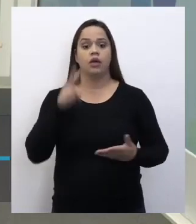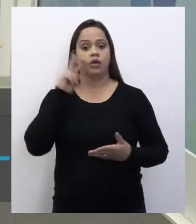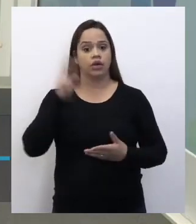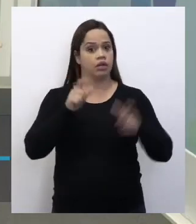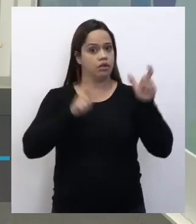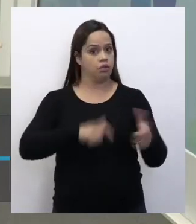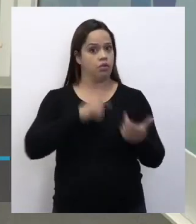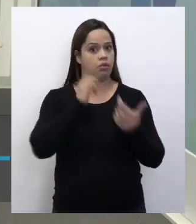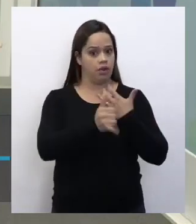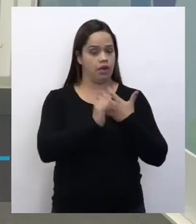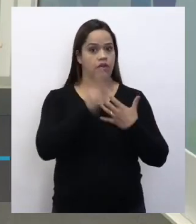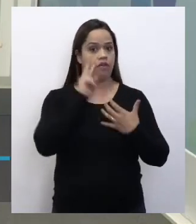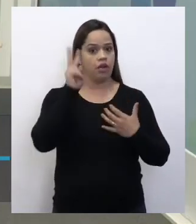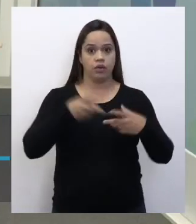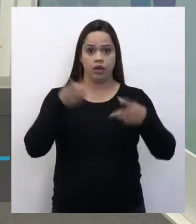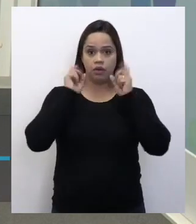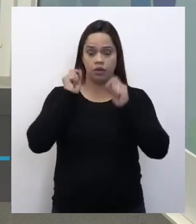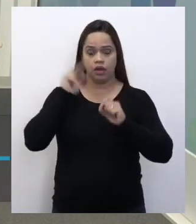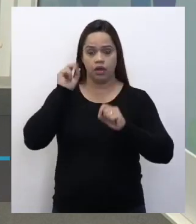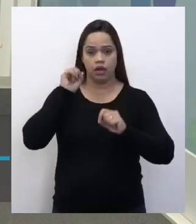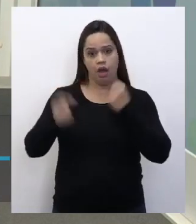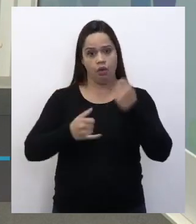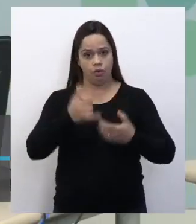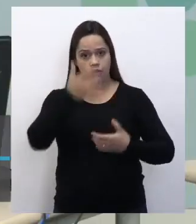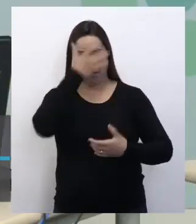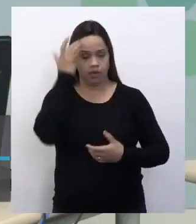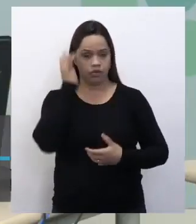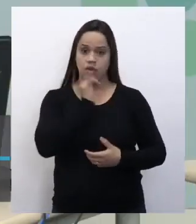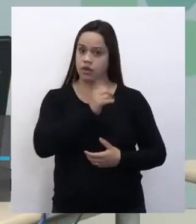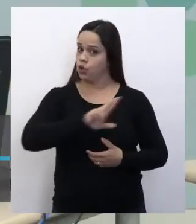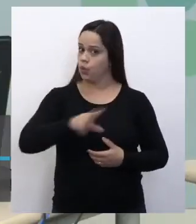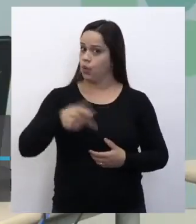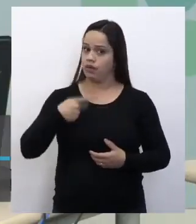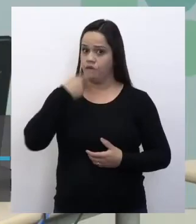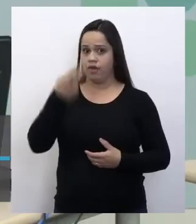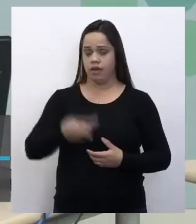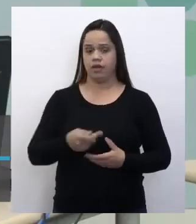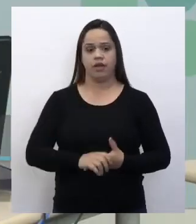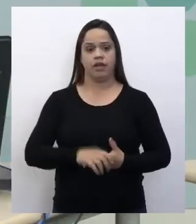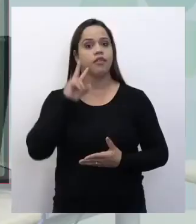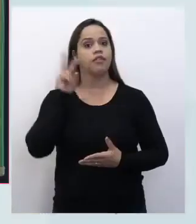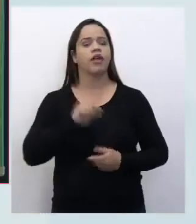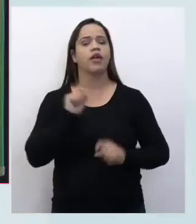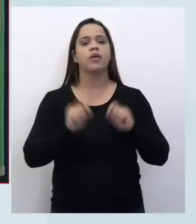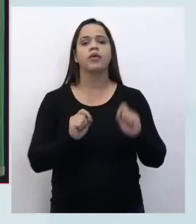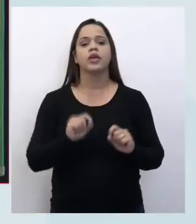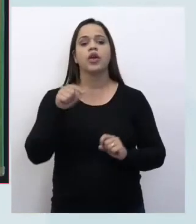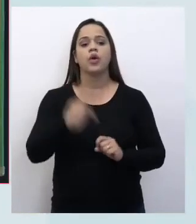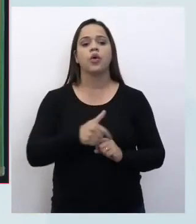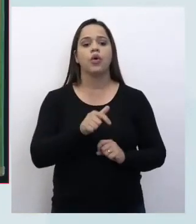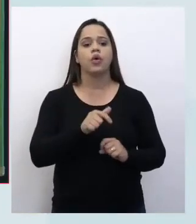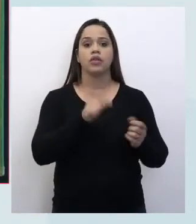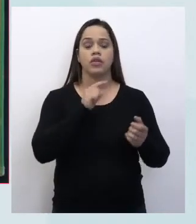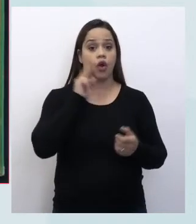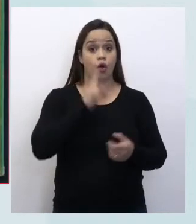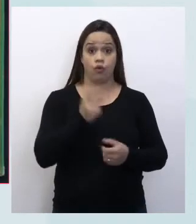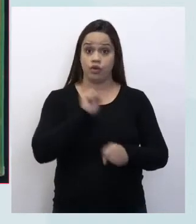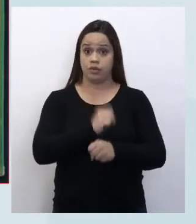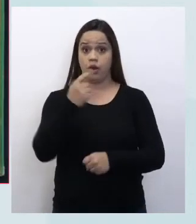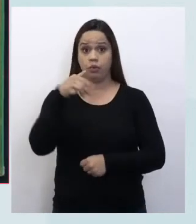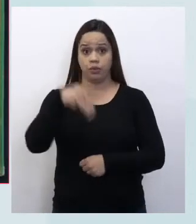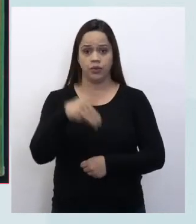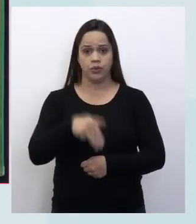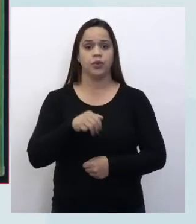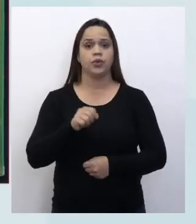do texto algumas falas do narrador, sem ser a que eu mencionei. Uhum. Retira para mim aí outra fala, um minuto só, porque agora a gente